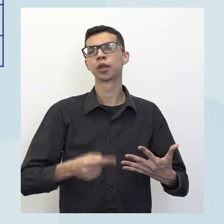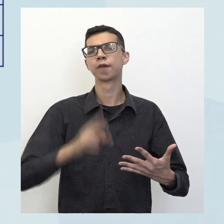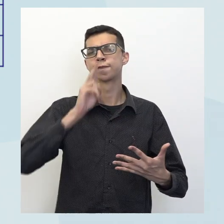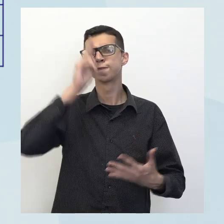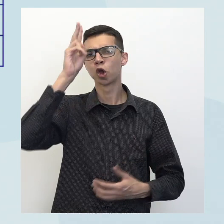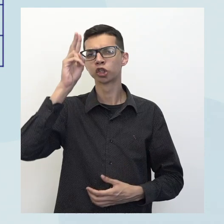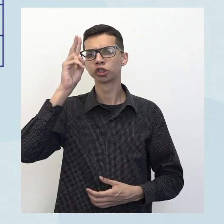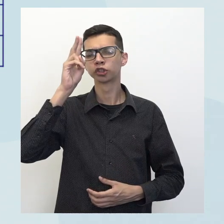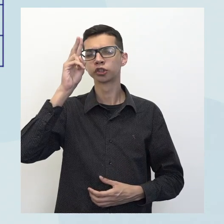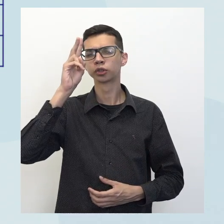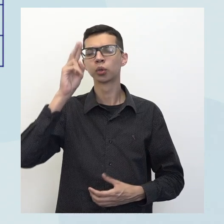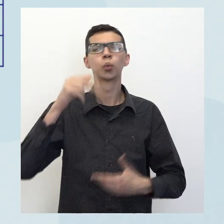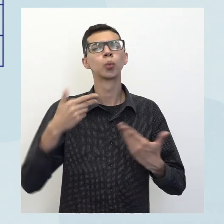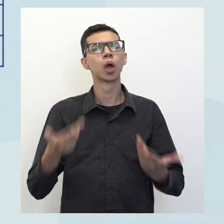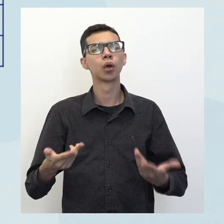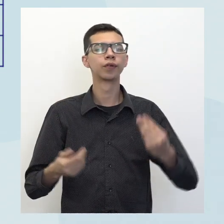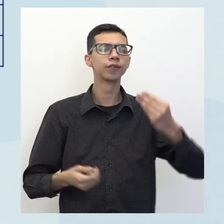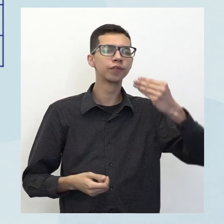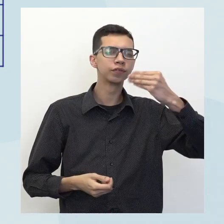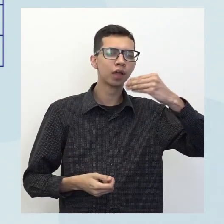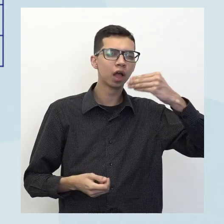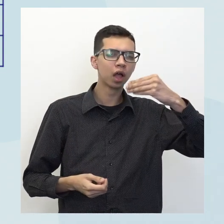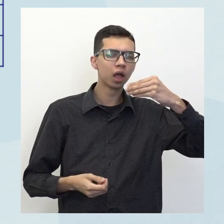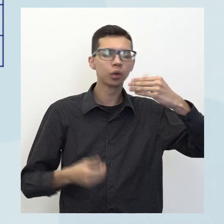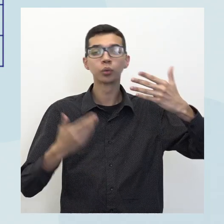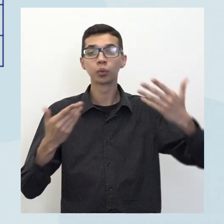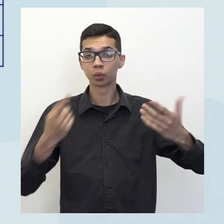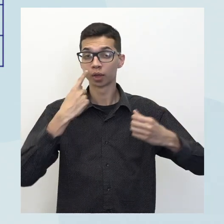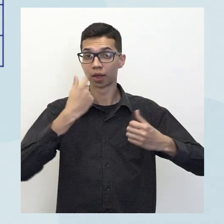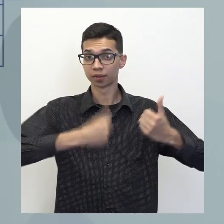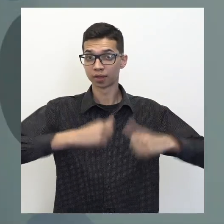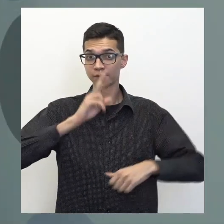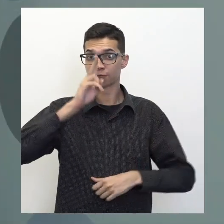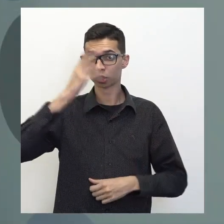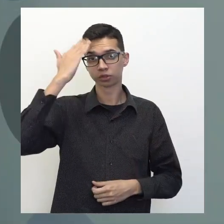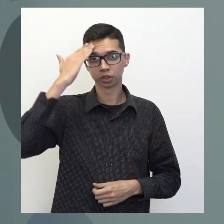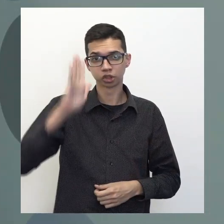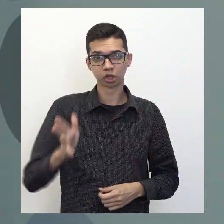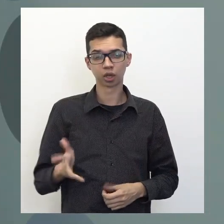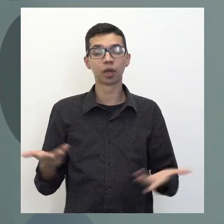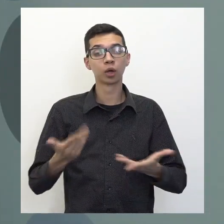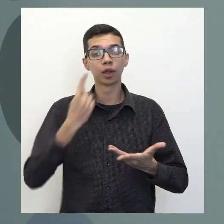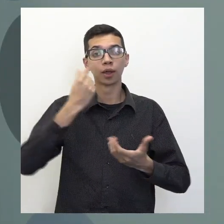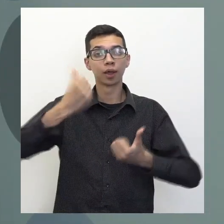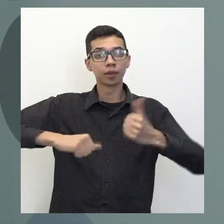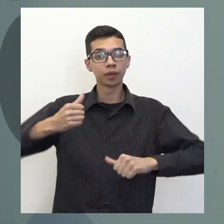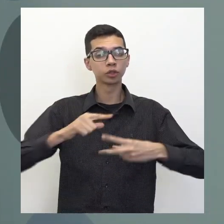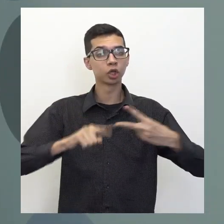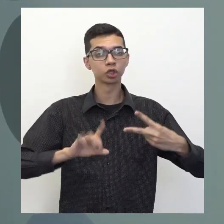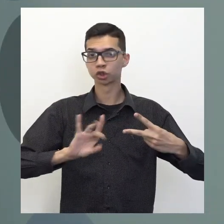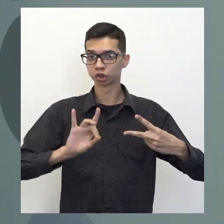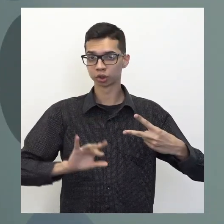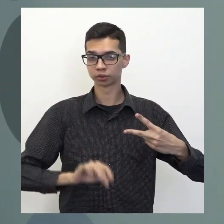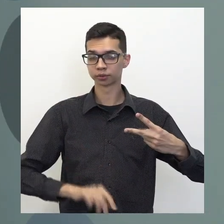Já sei qual que é o mais forte. Vamos analisar qual é o mais fraco? Então, agora tem que analisar só dois, o segundo e o